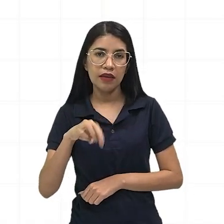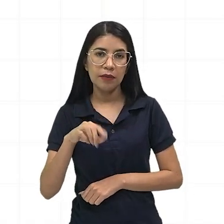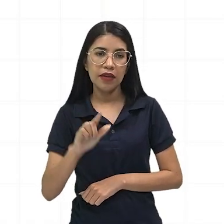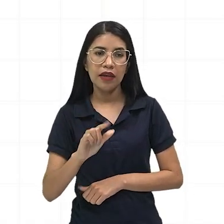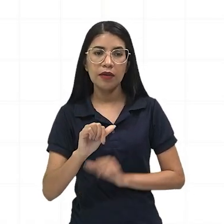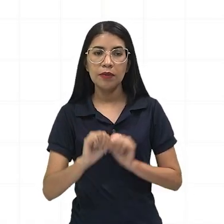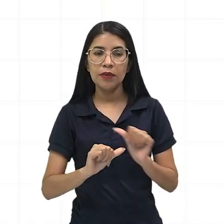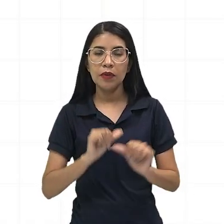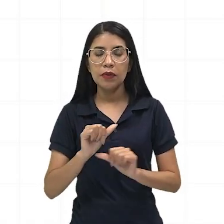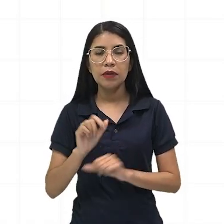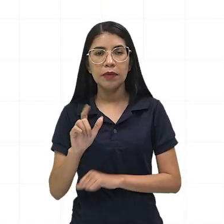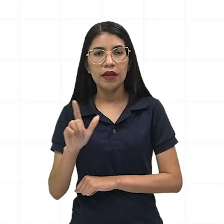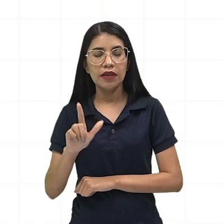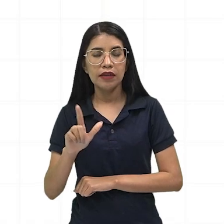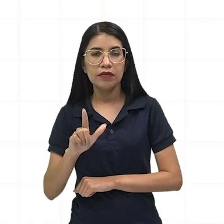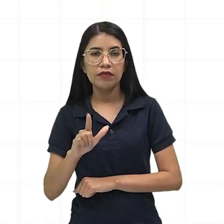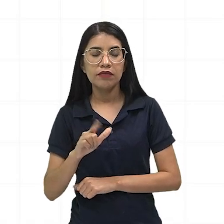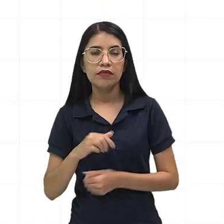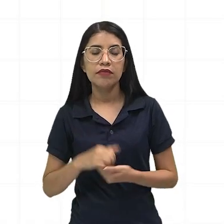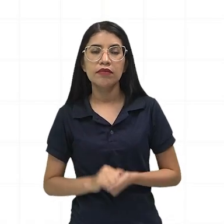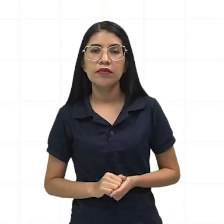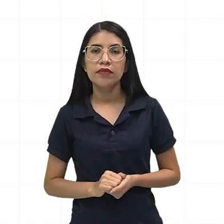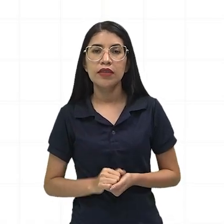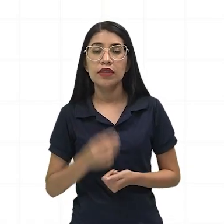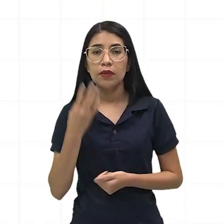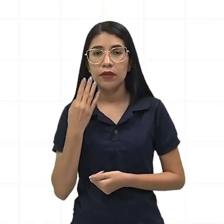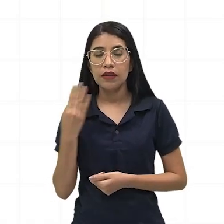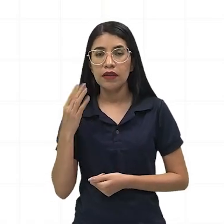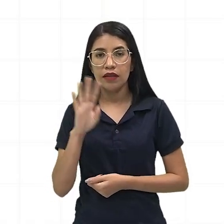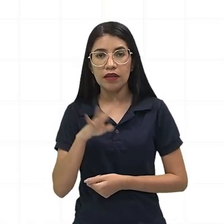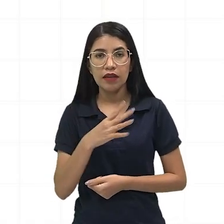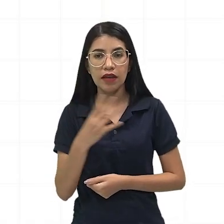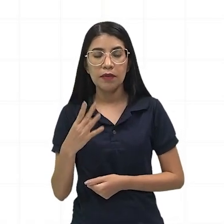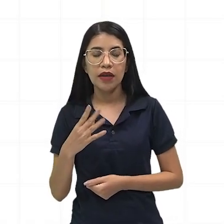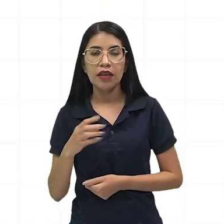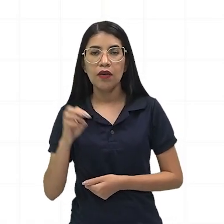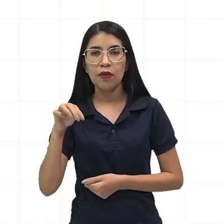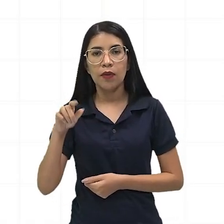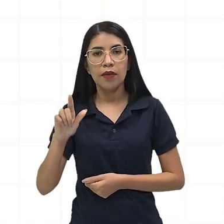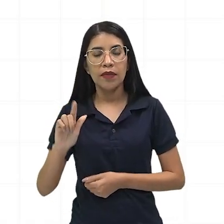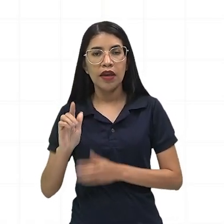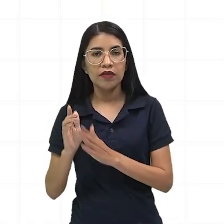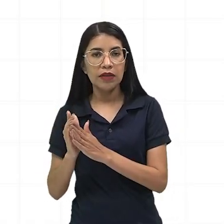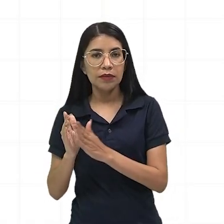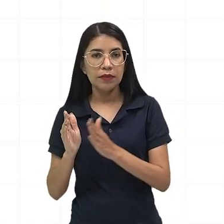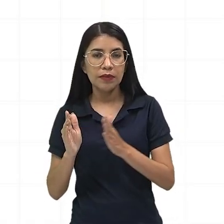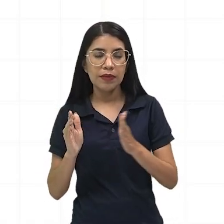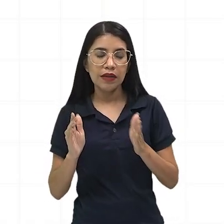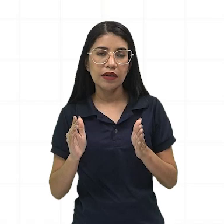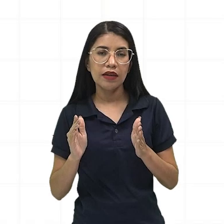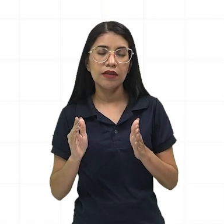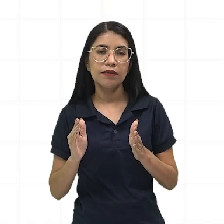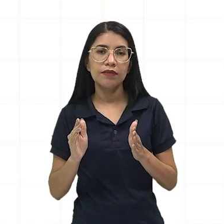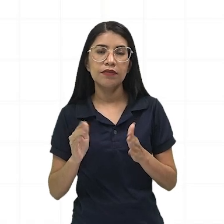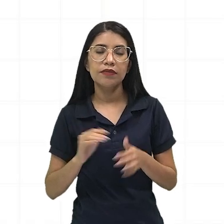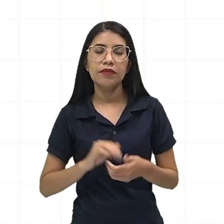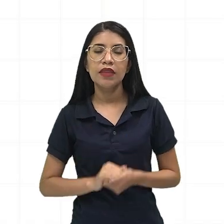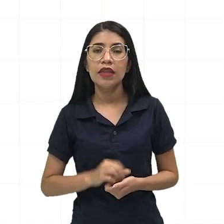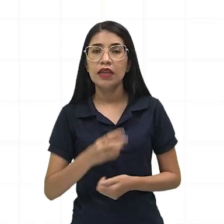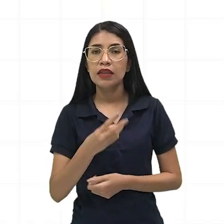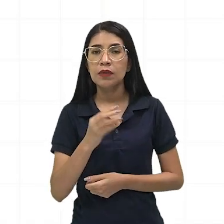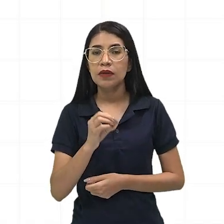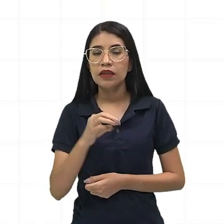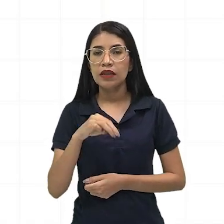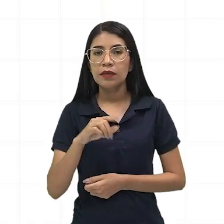litro. Então, você lembra aqui, ó, nós temos aqui, ó, o ml, né? E o que é o 30 ml?